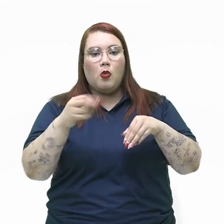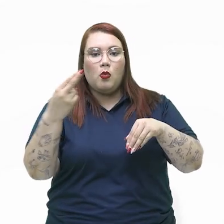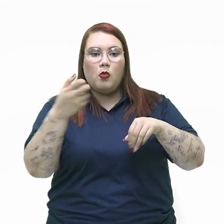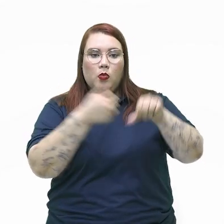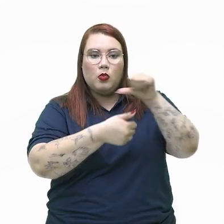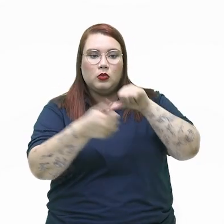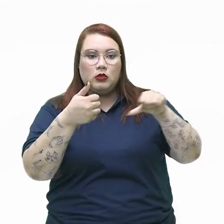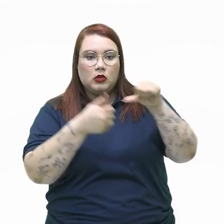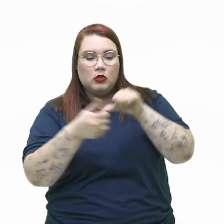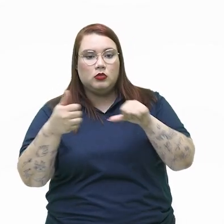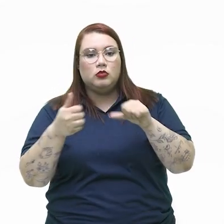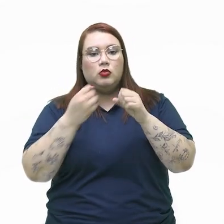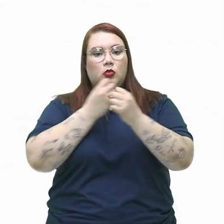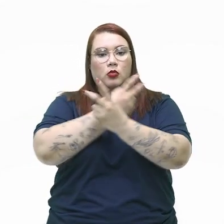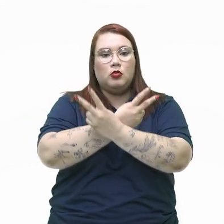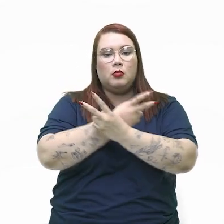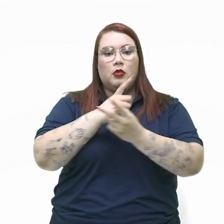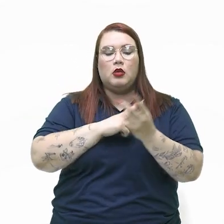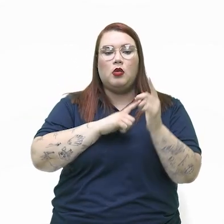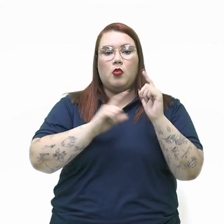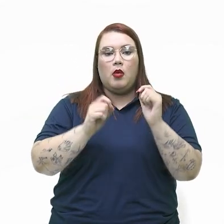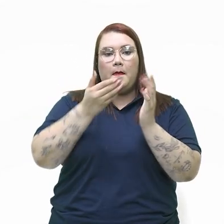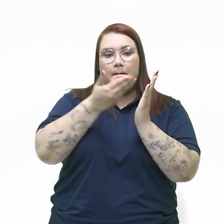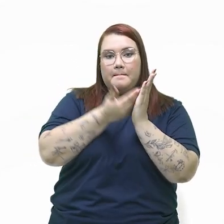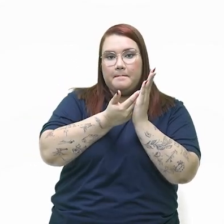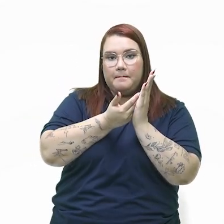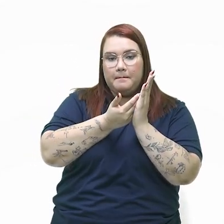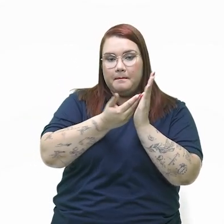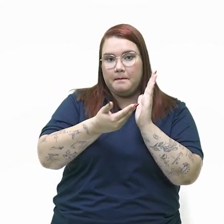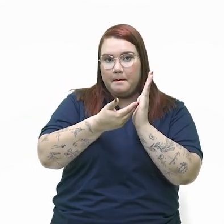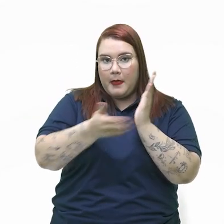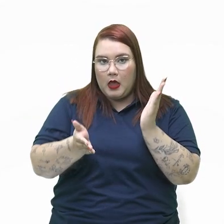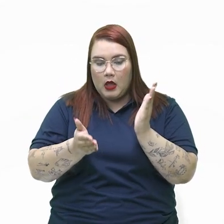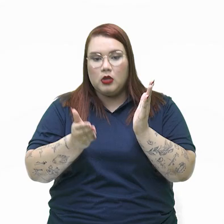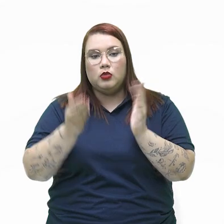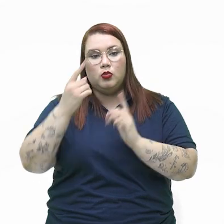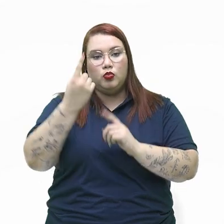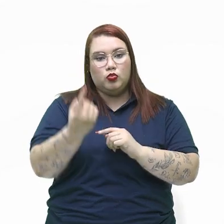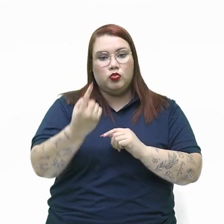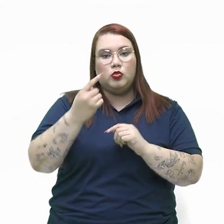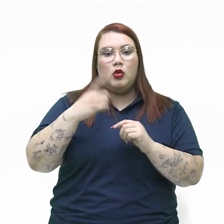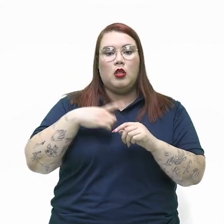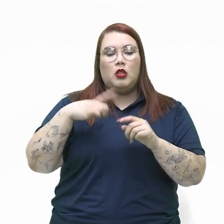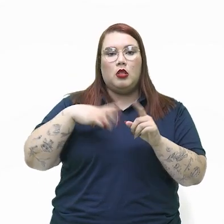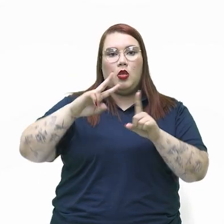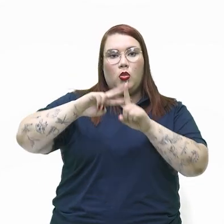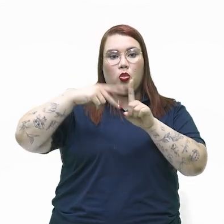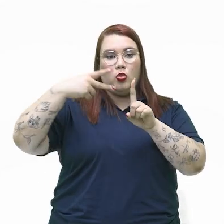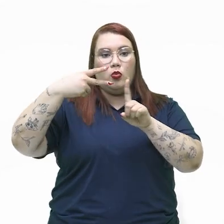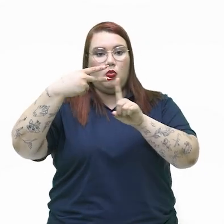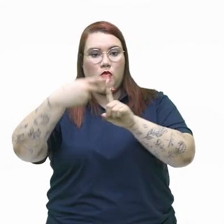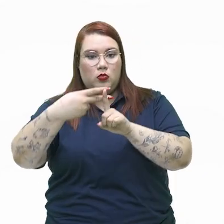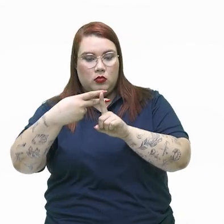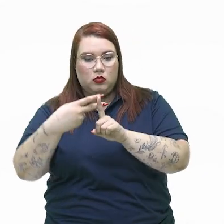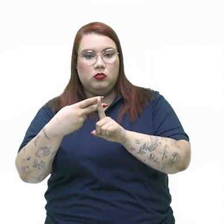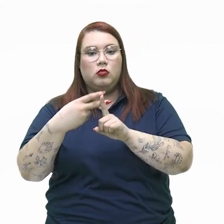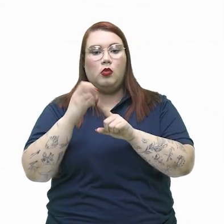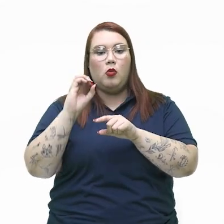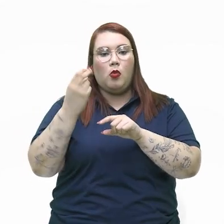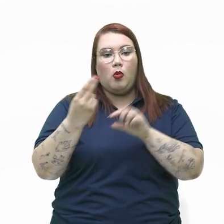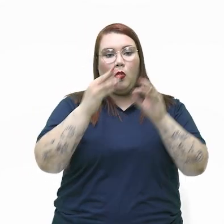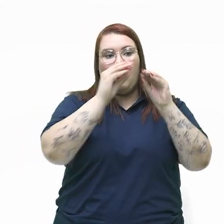nos cromossomos, incluindo deleções, que são perdas de um segmento, duplicações, que são cópia extra de um